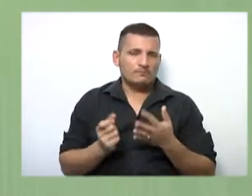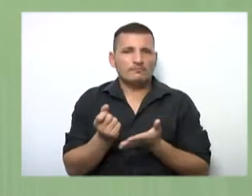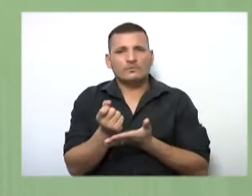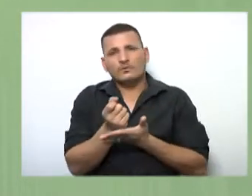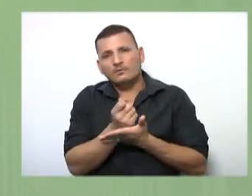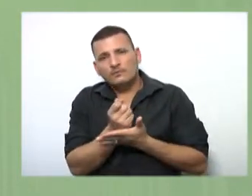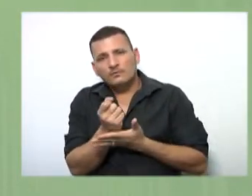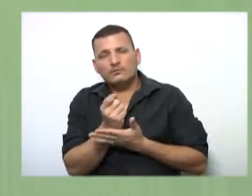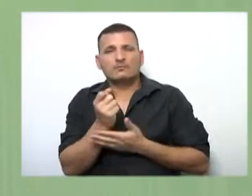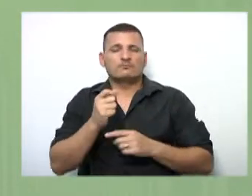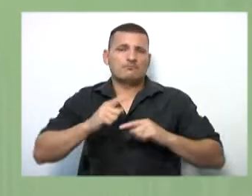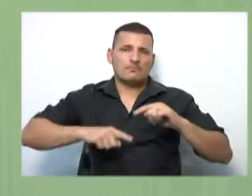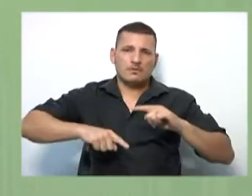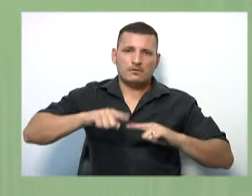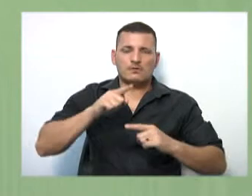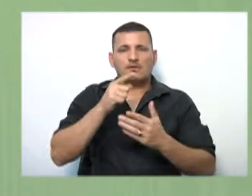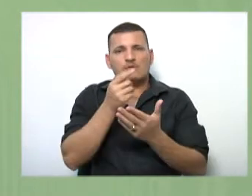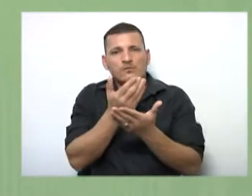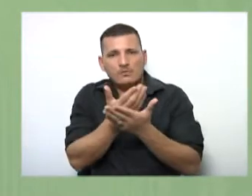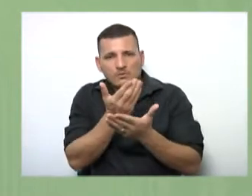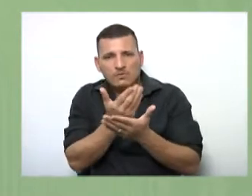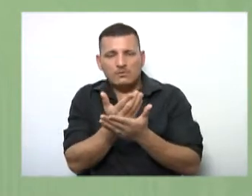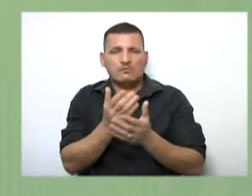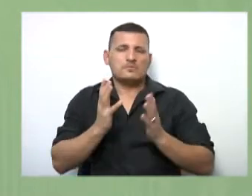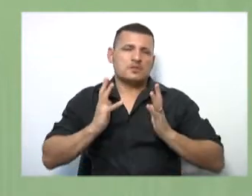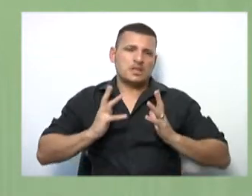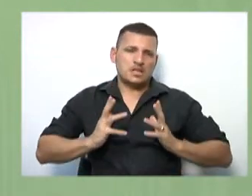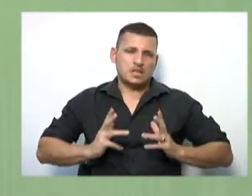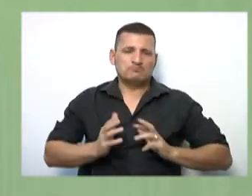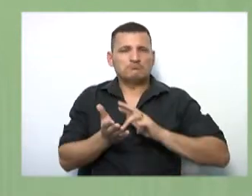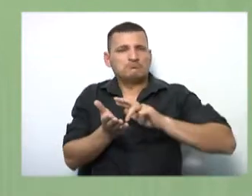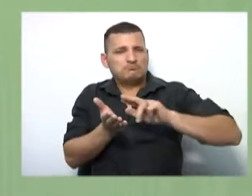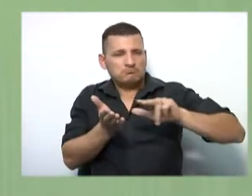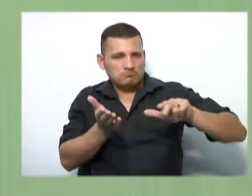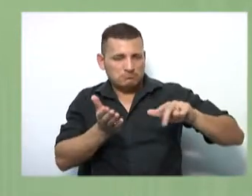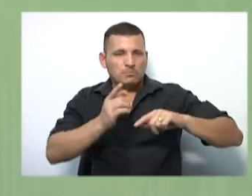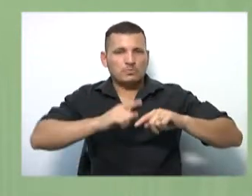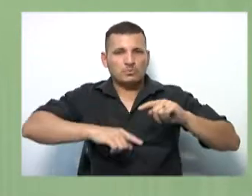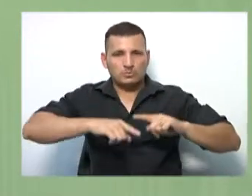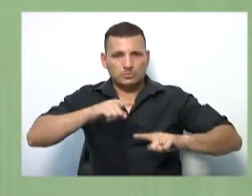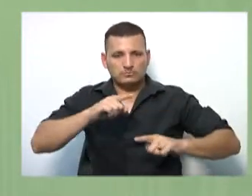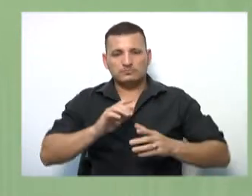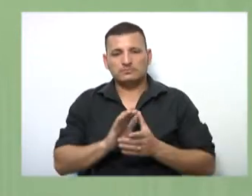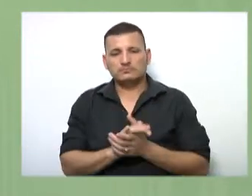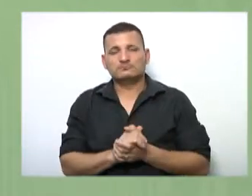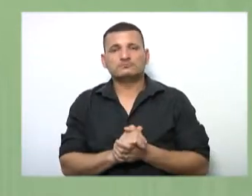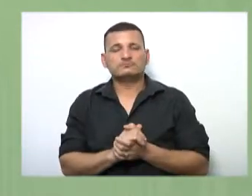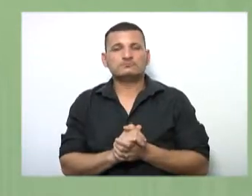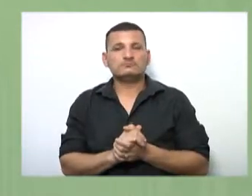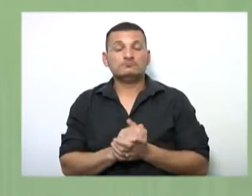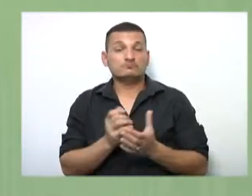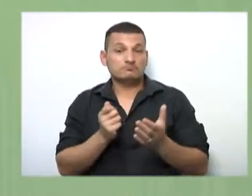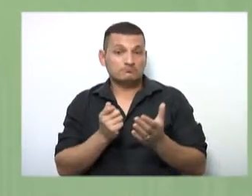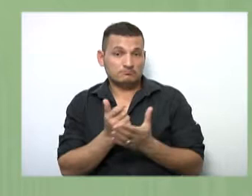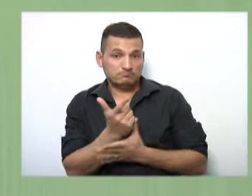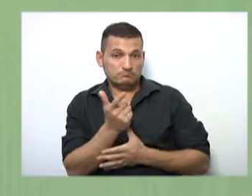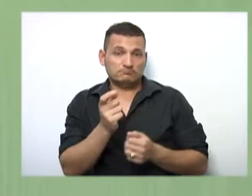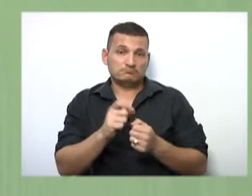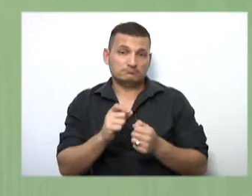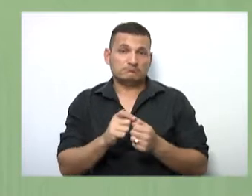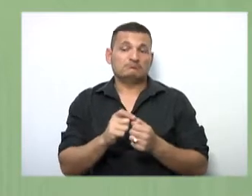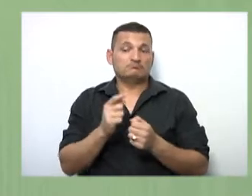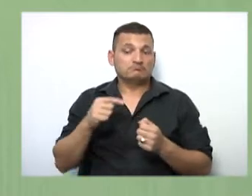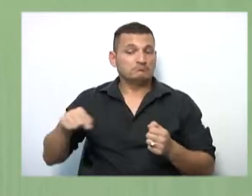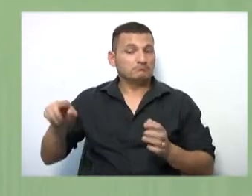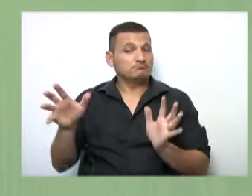material escolar, produtos de limpeza, entre outros. Compras realizadas por pessoas de interesse